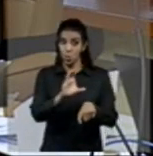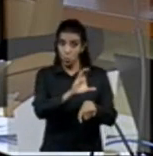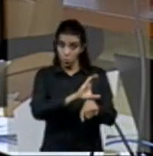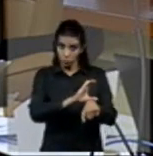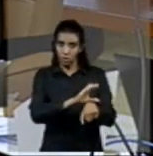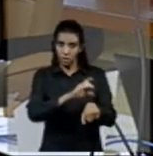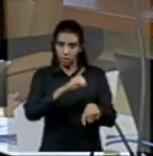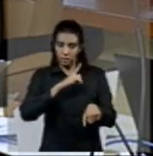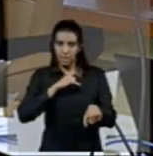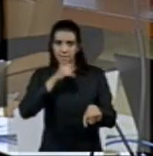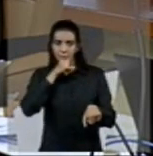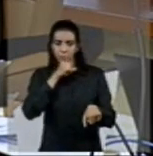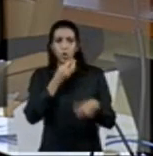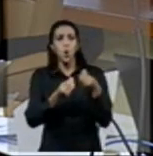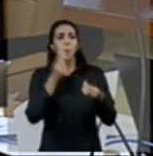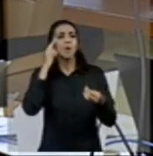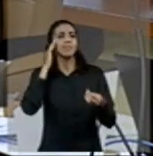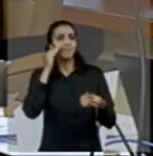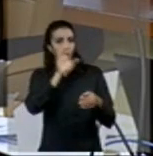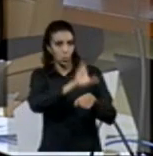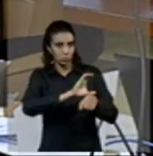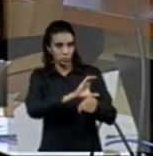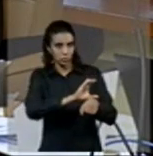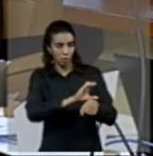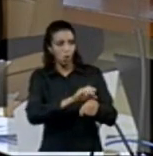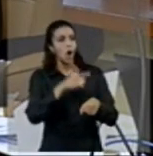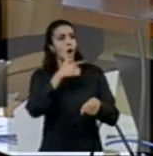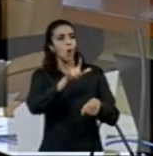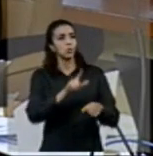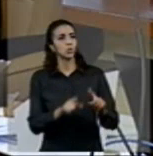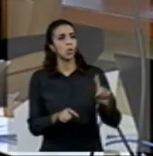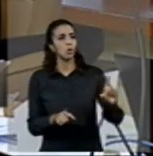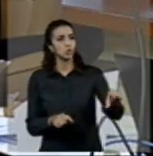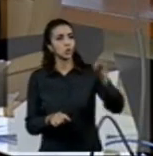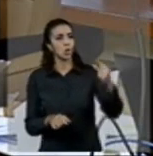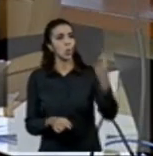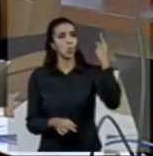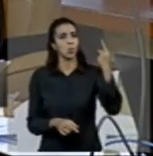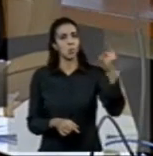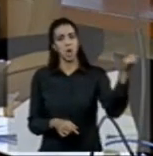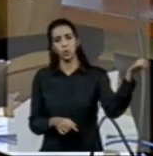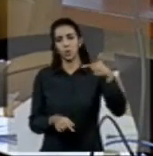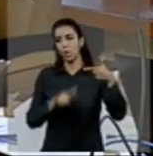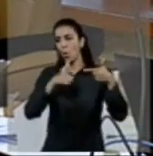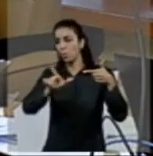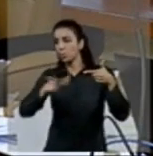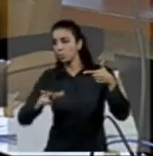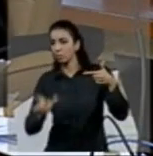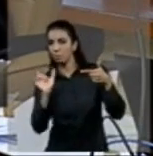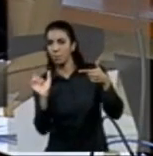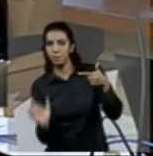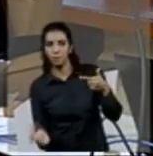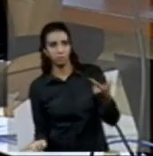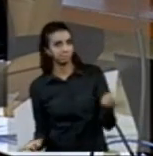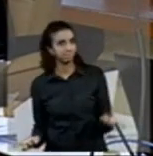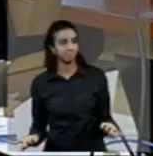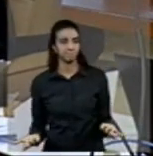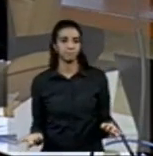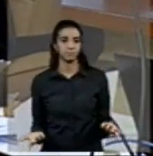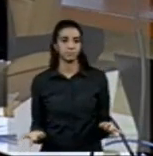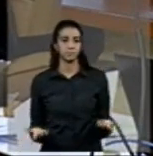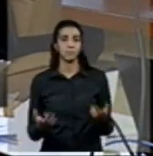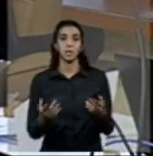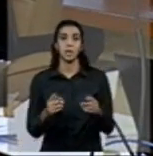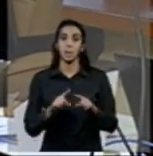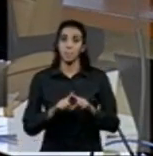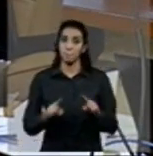Constituição, aos demais princípios que foram encartados no próprio texto constitucional, e constituinte